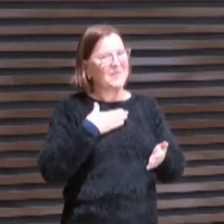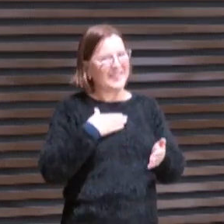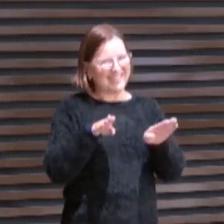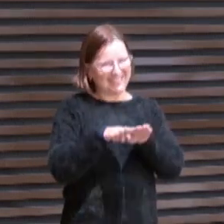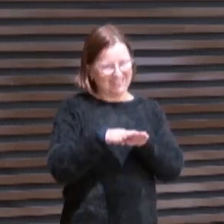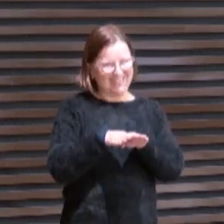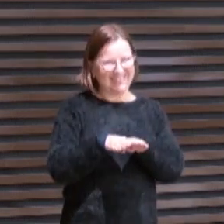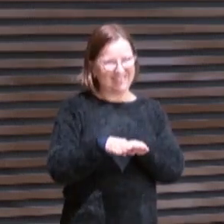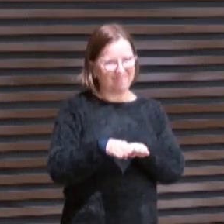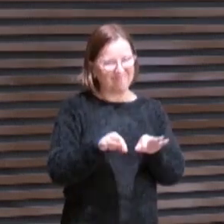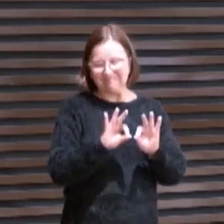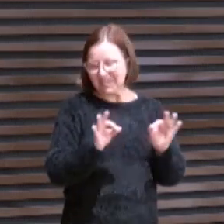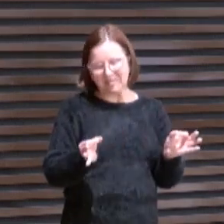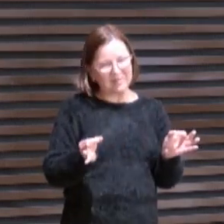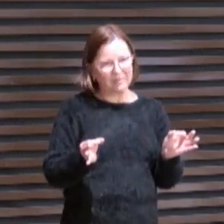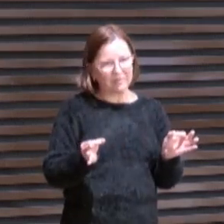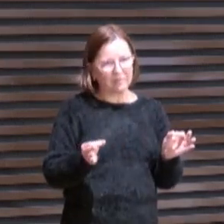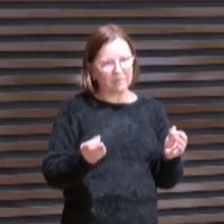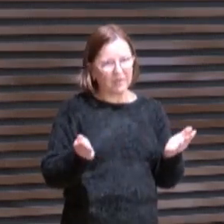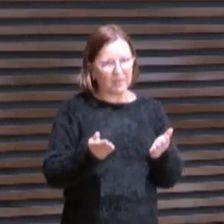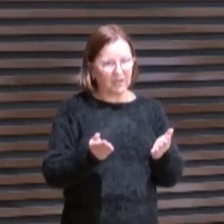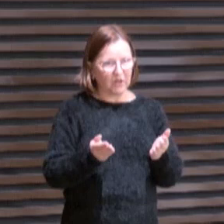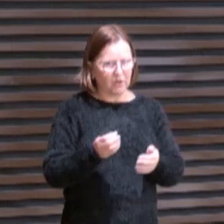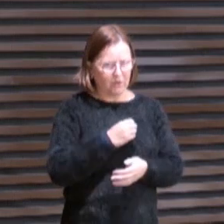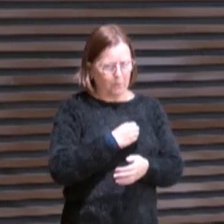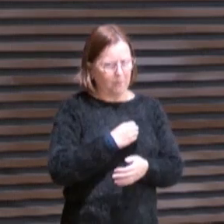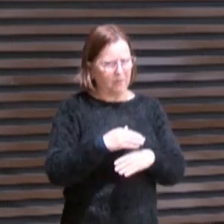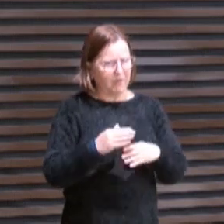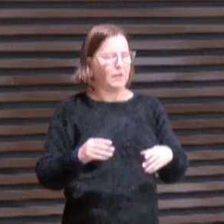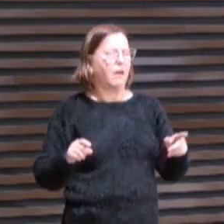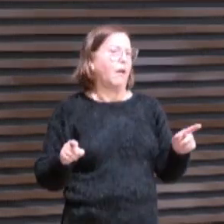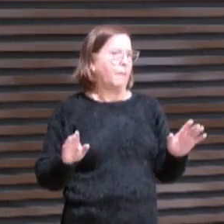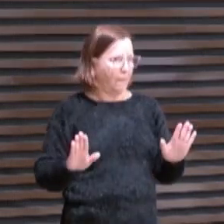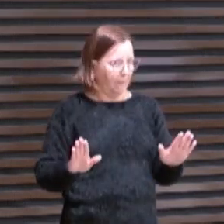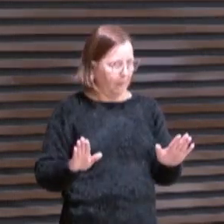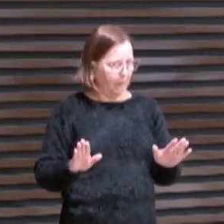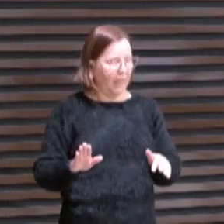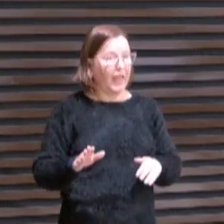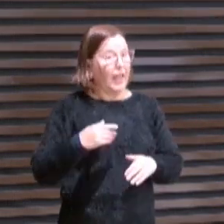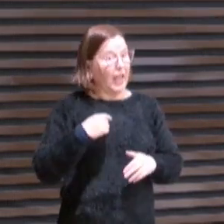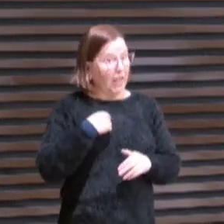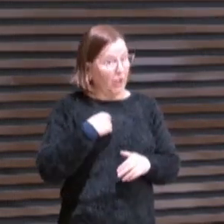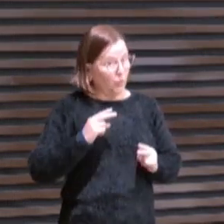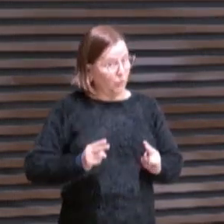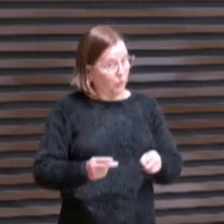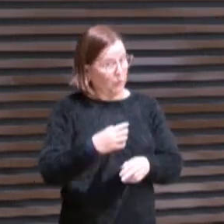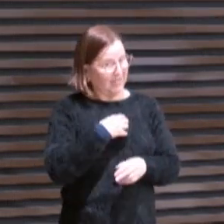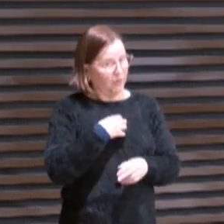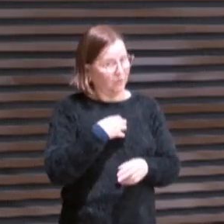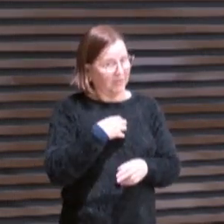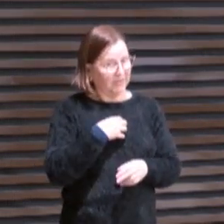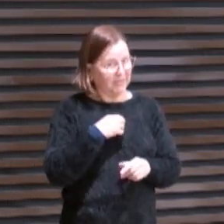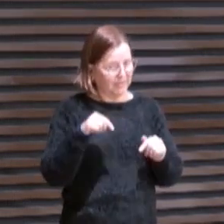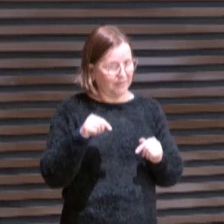Simples assim. E agora, você não peca mais? Olha, eu tenho uma natureza terrena que é uma desgraça. E essa